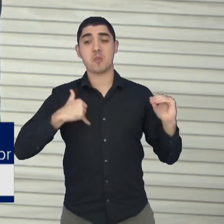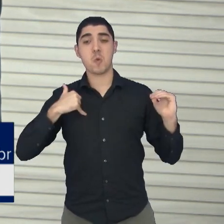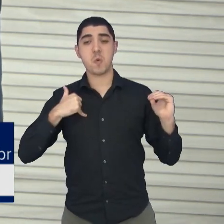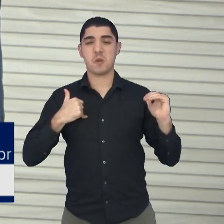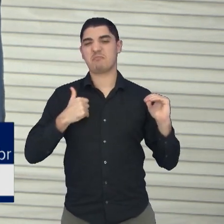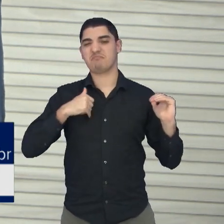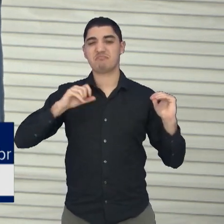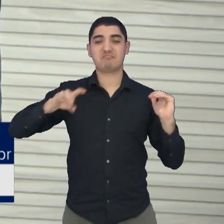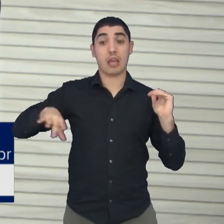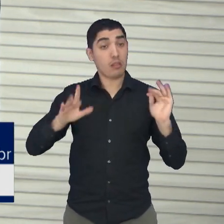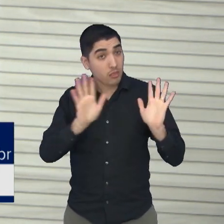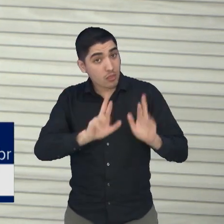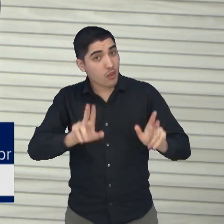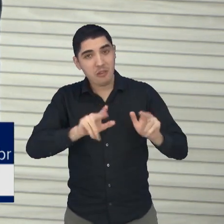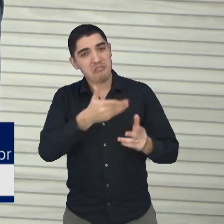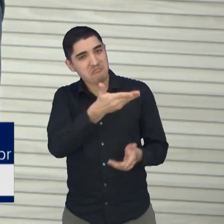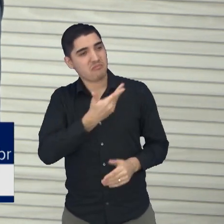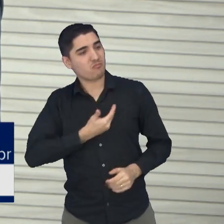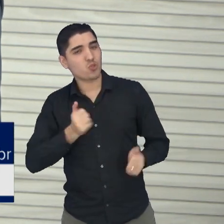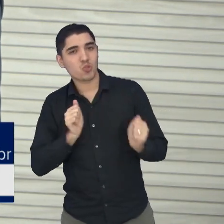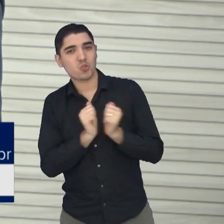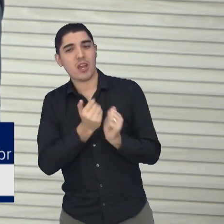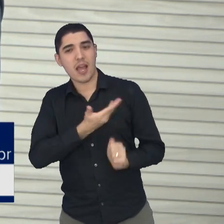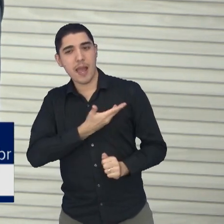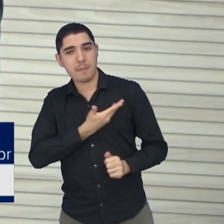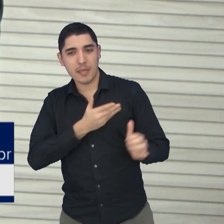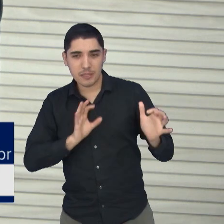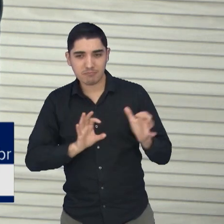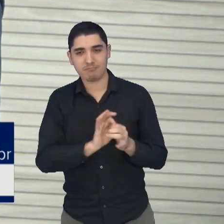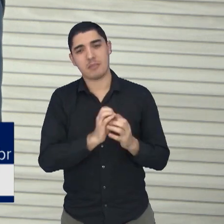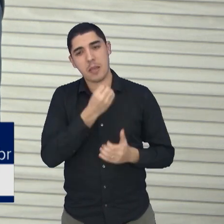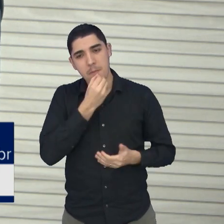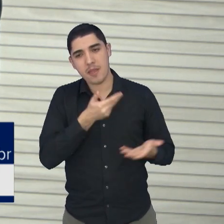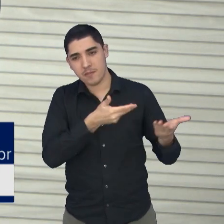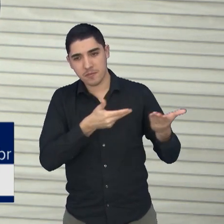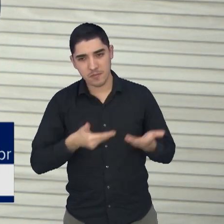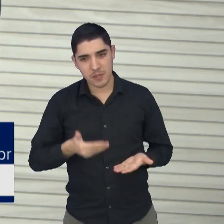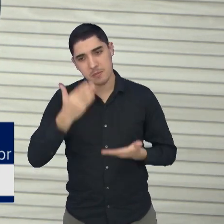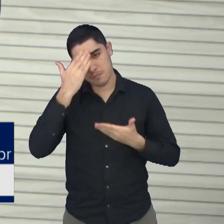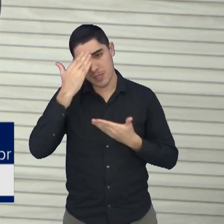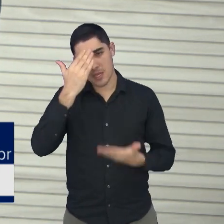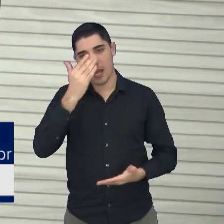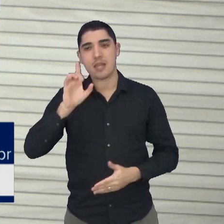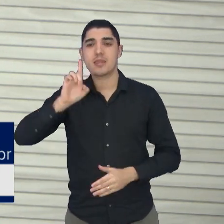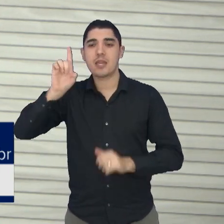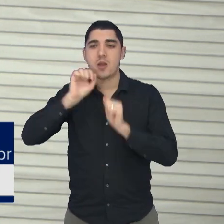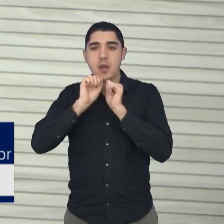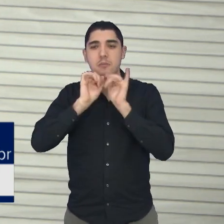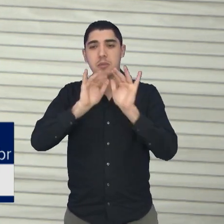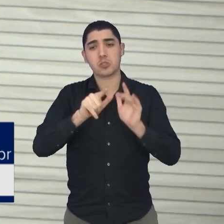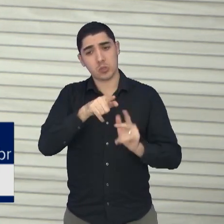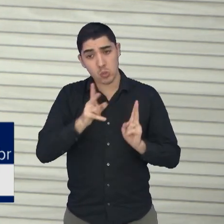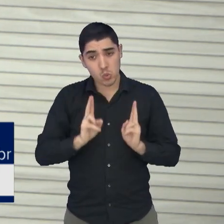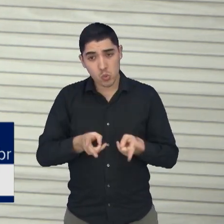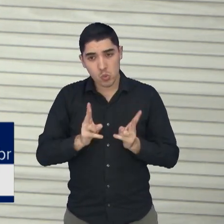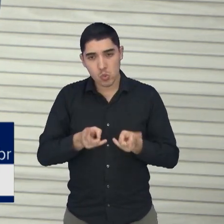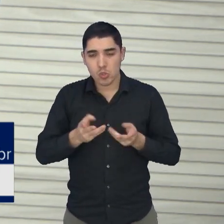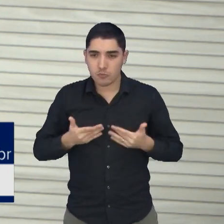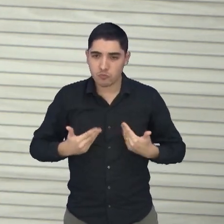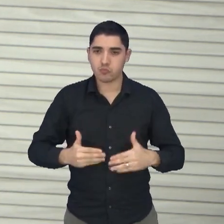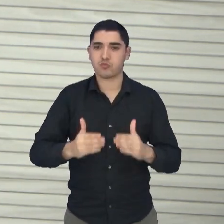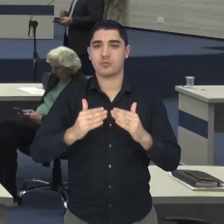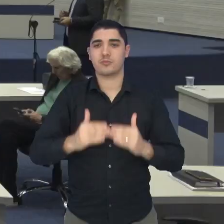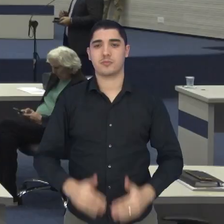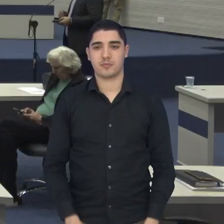grandes amigos aqui, a sua presença aqui, por isso que ela é sempre bem-vinda, tá? Obrigado e que Deus abençoe seu mandato. Continue abençoando, tá bom?